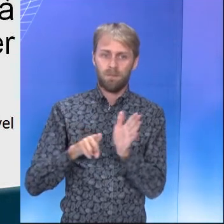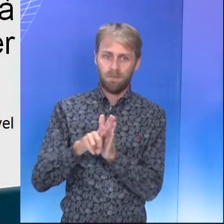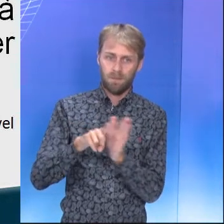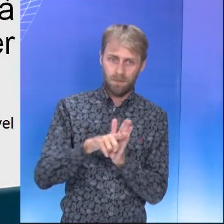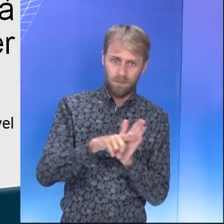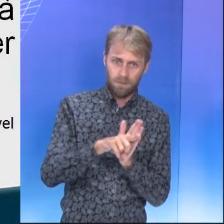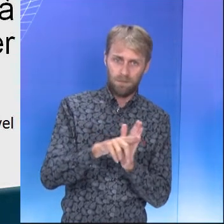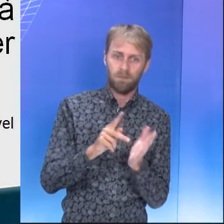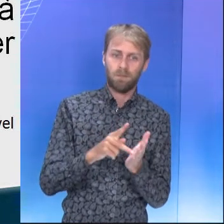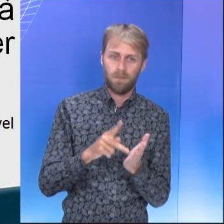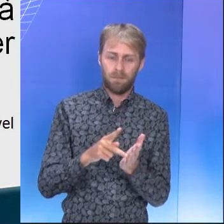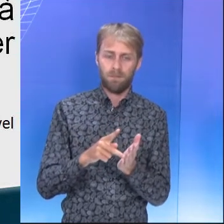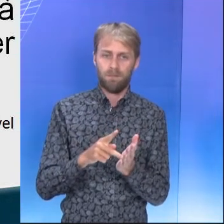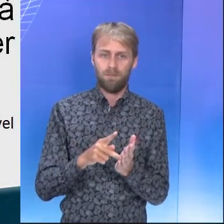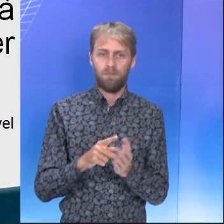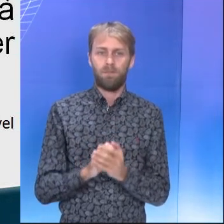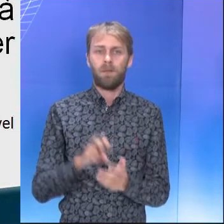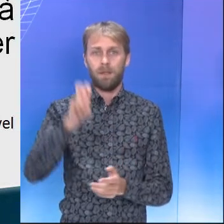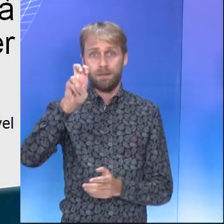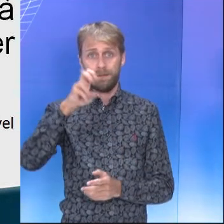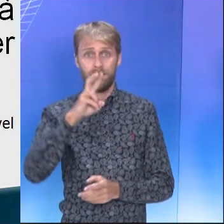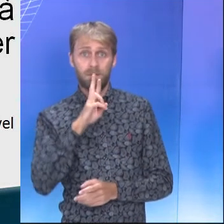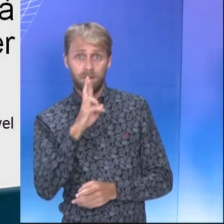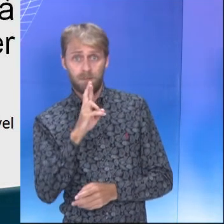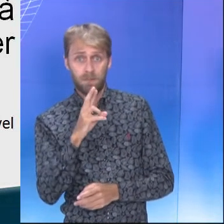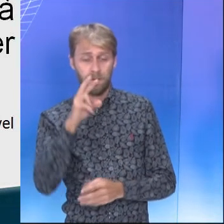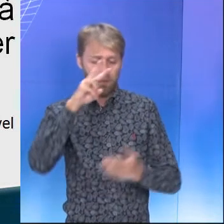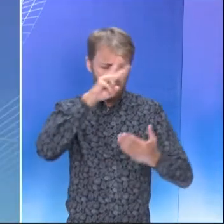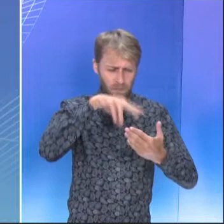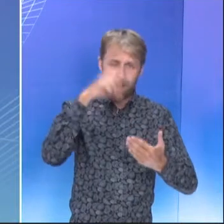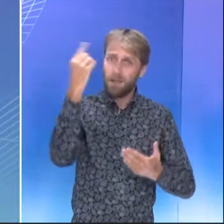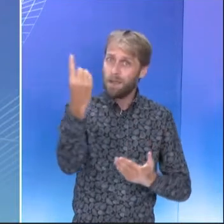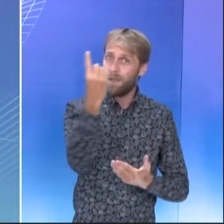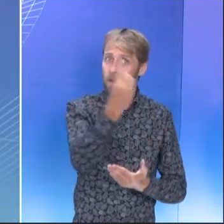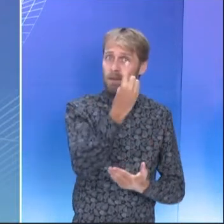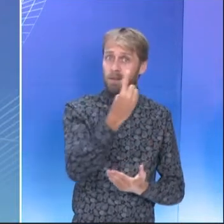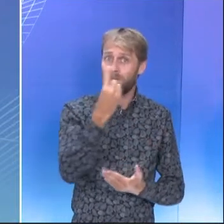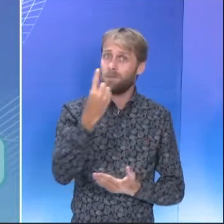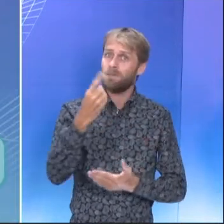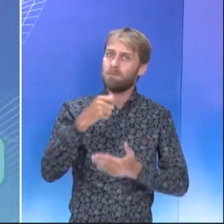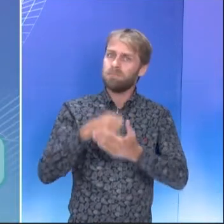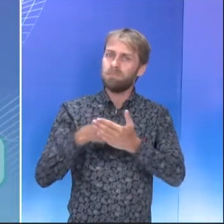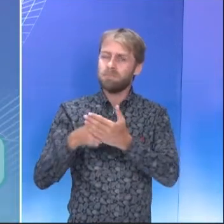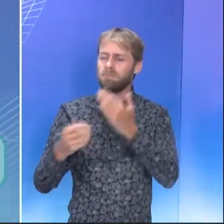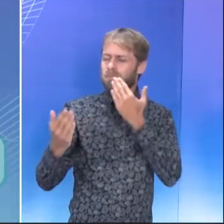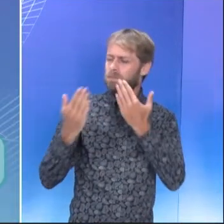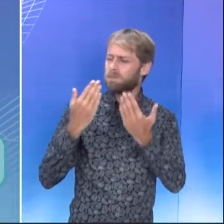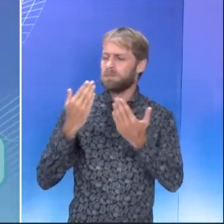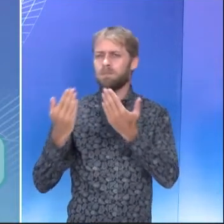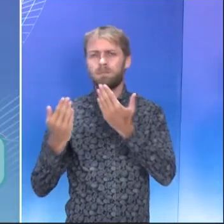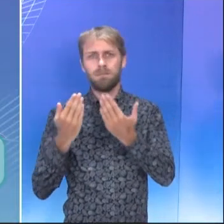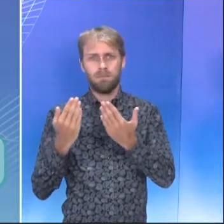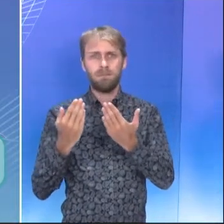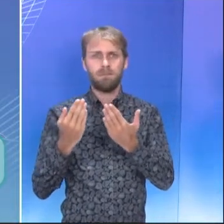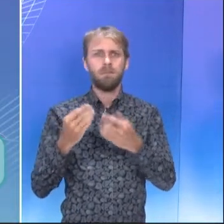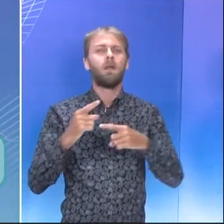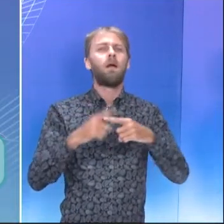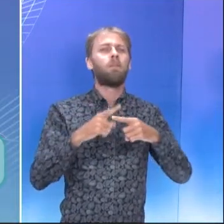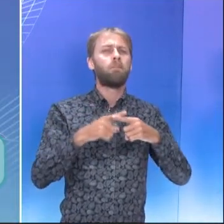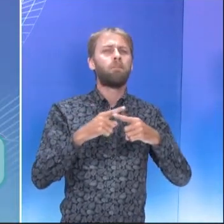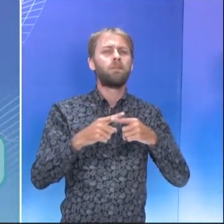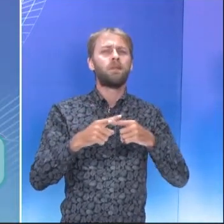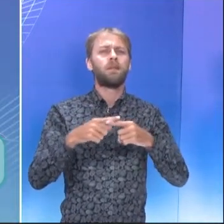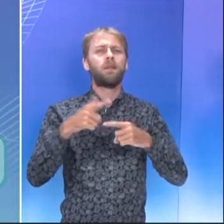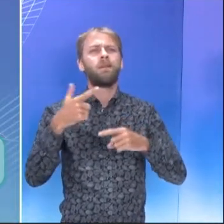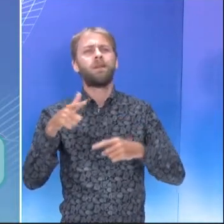própria questão e as 5 alternativas. Nós vamos olhar para cada uma delas e tentar analisar por que ela